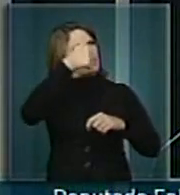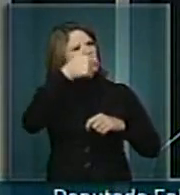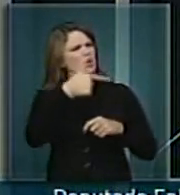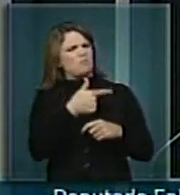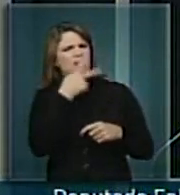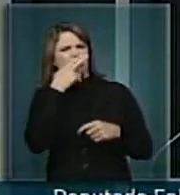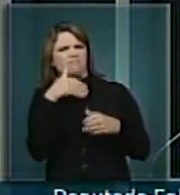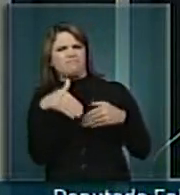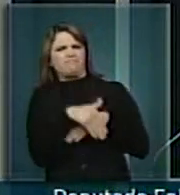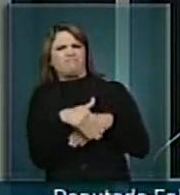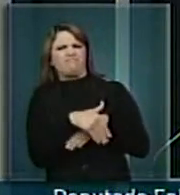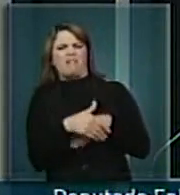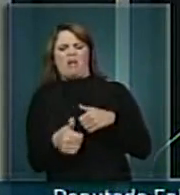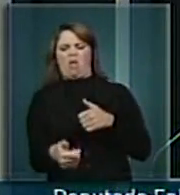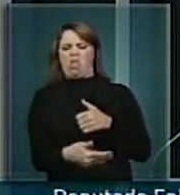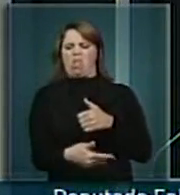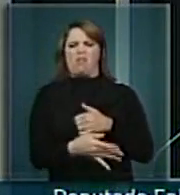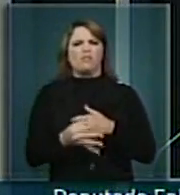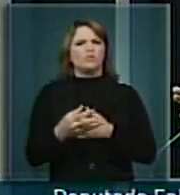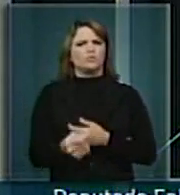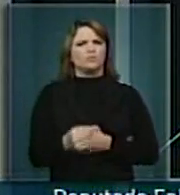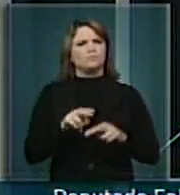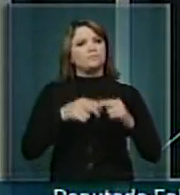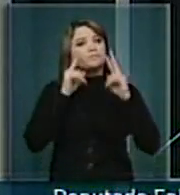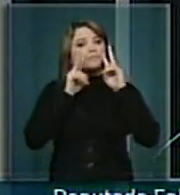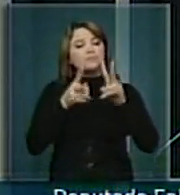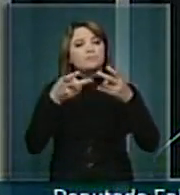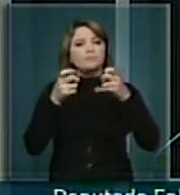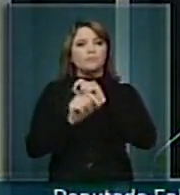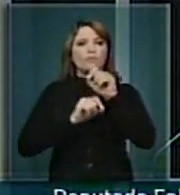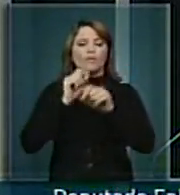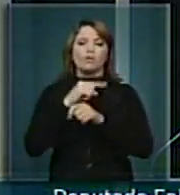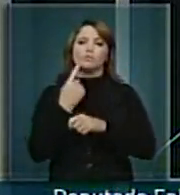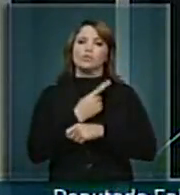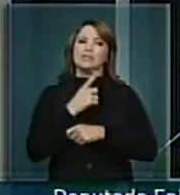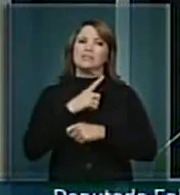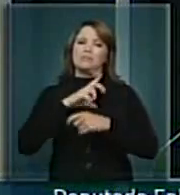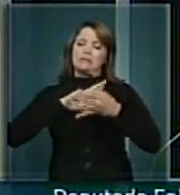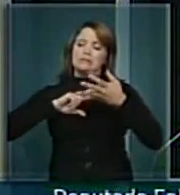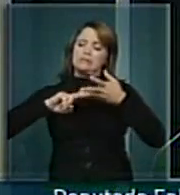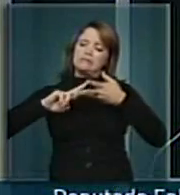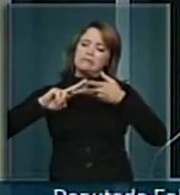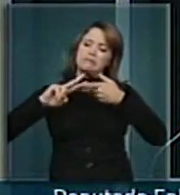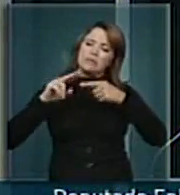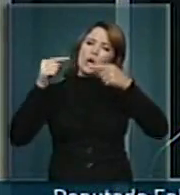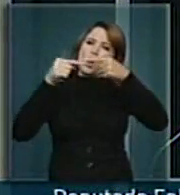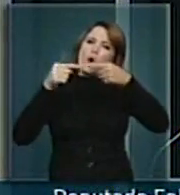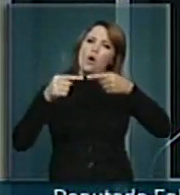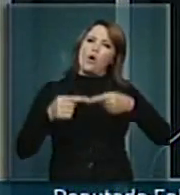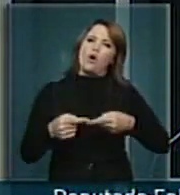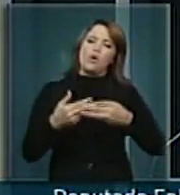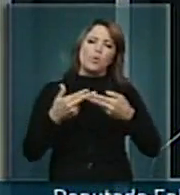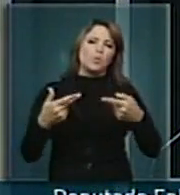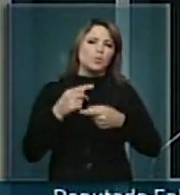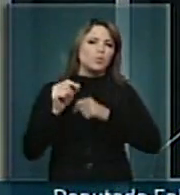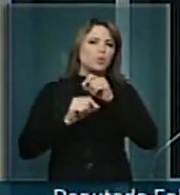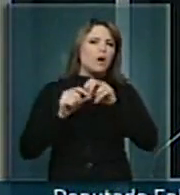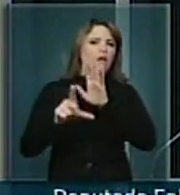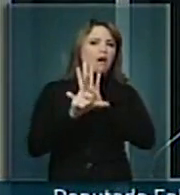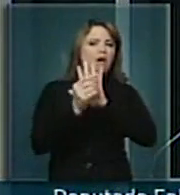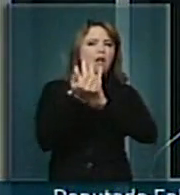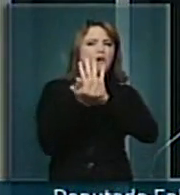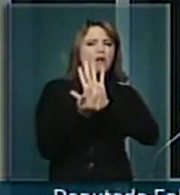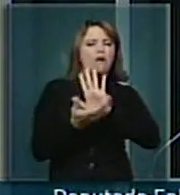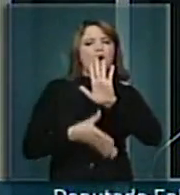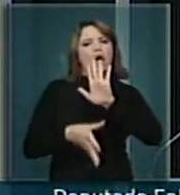e outros de segunda classe. Como veem, temos aí um conjunto de instrumentos legais, incluindo